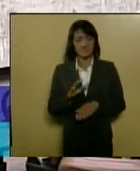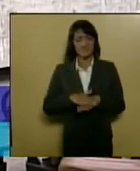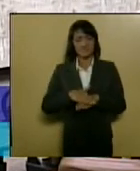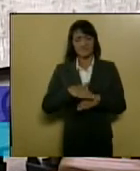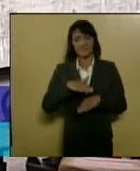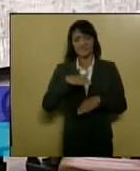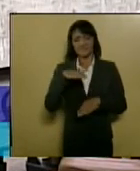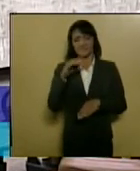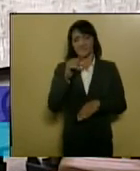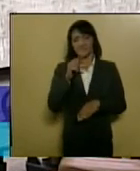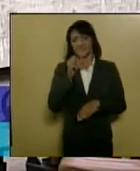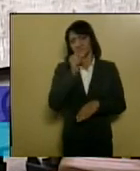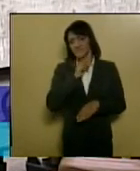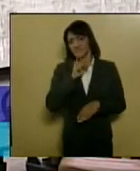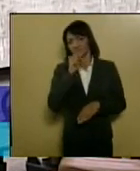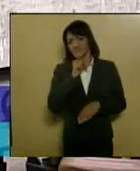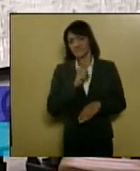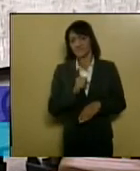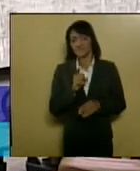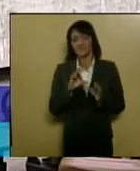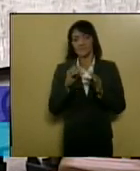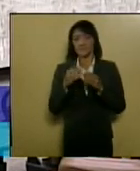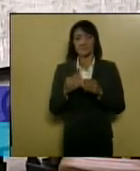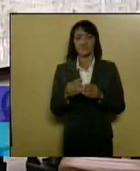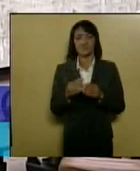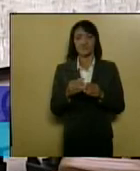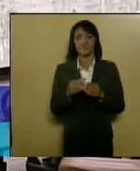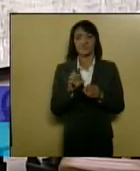unidades da Arma de Infantaria do Exército Brasileiro,